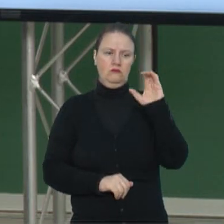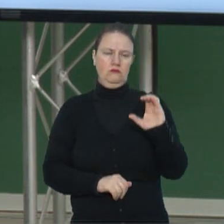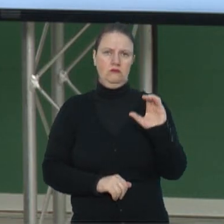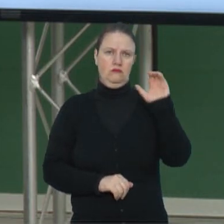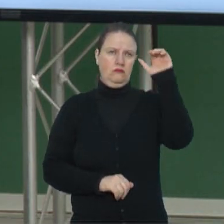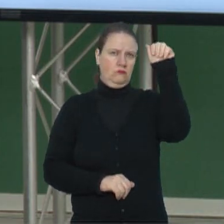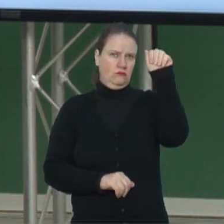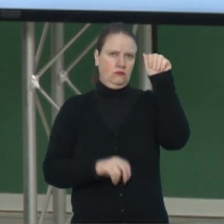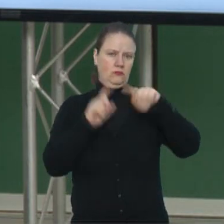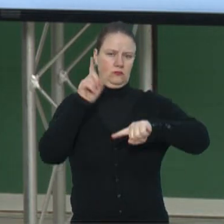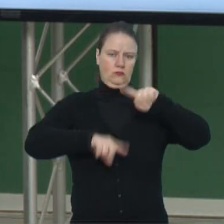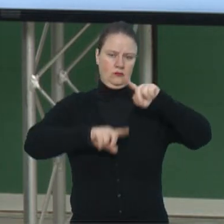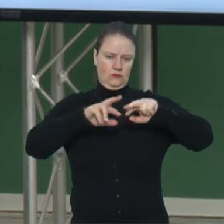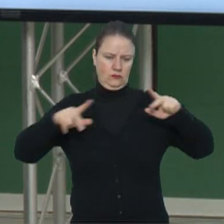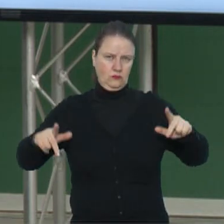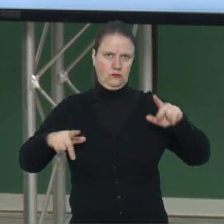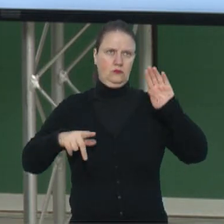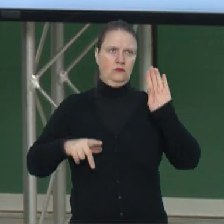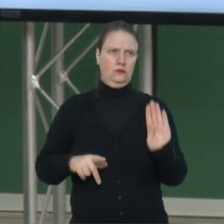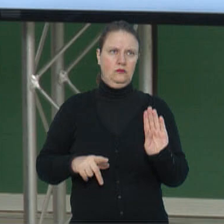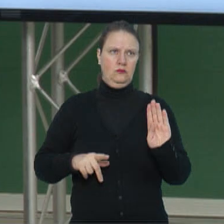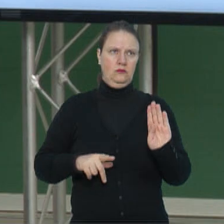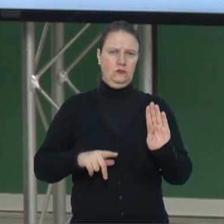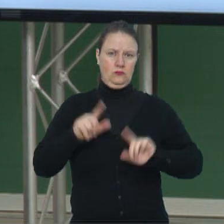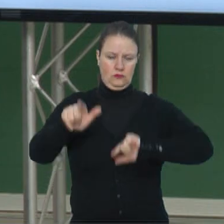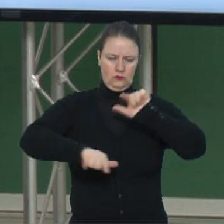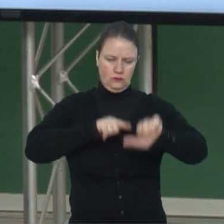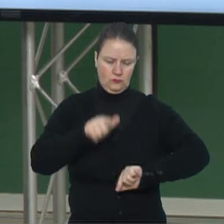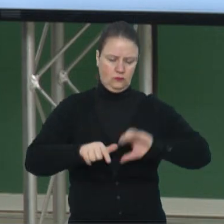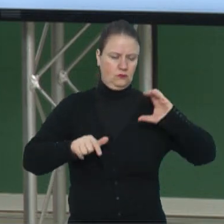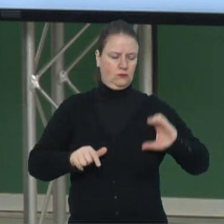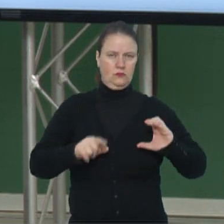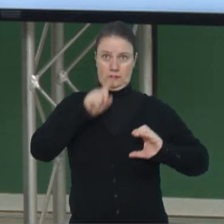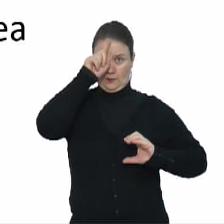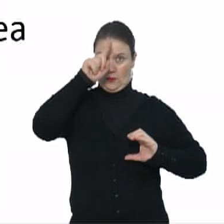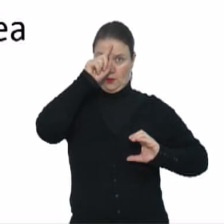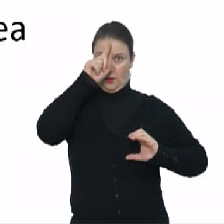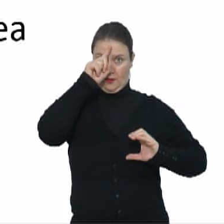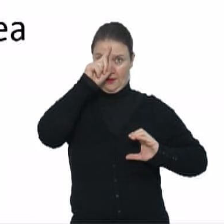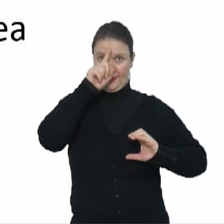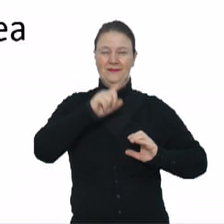um serviço ou uma ideia? Respondam e nós já conferimos a resposta.